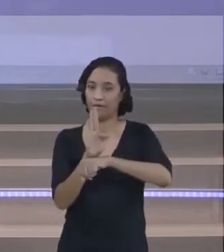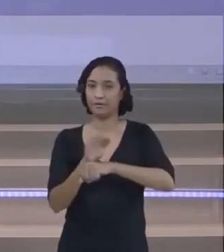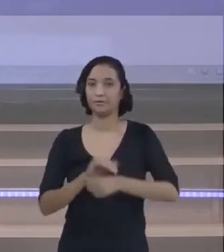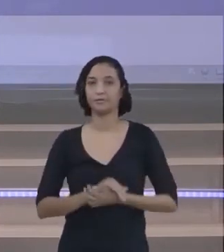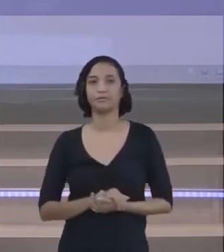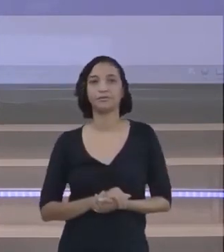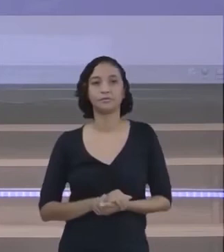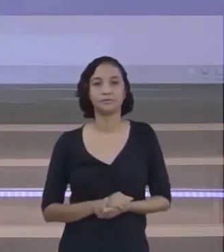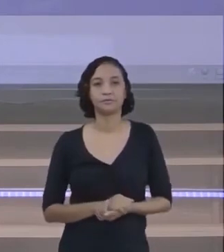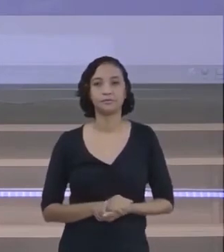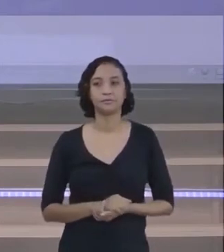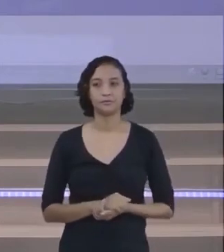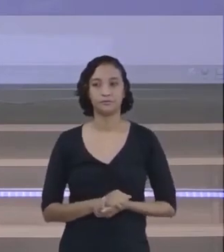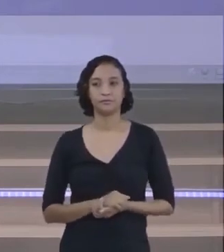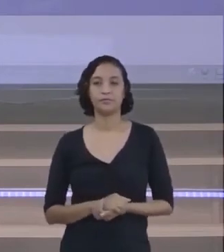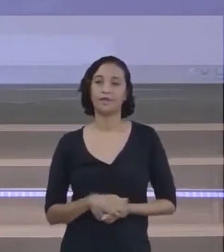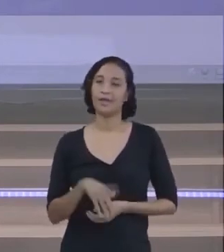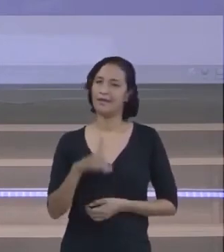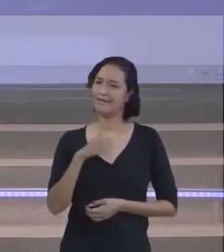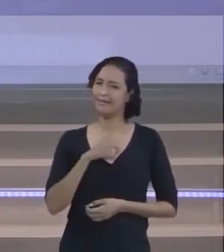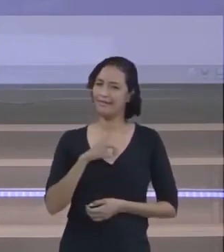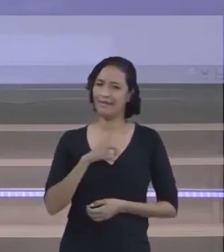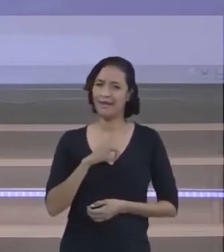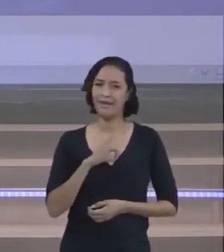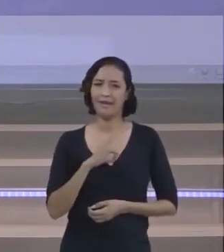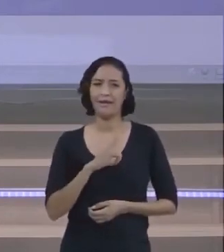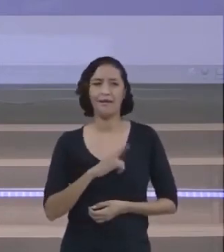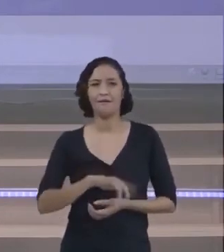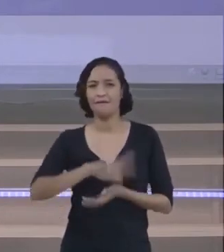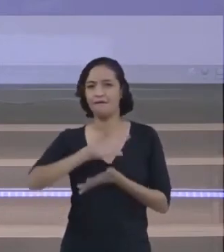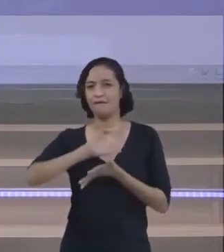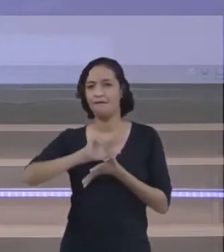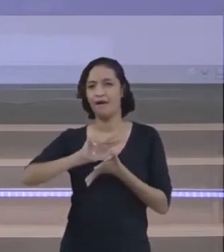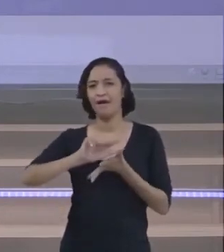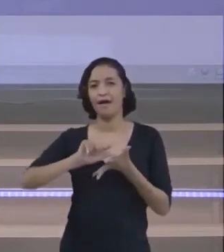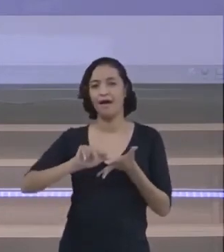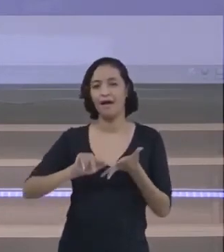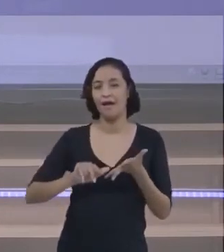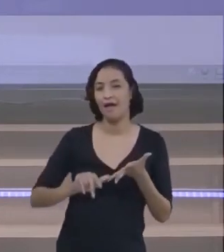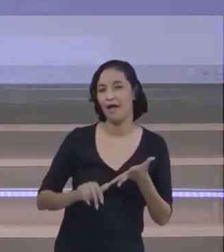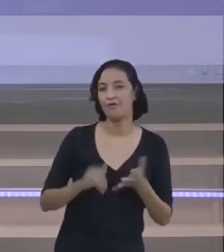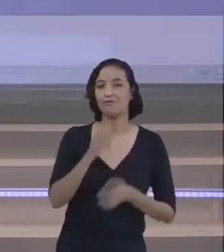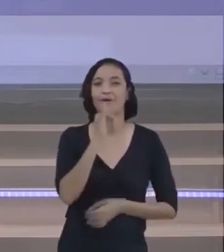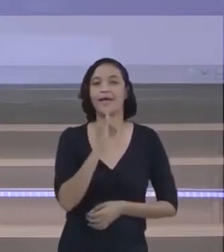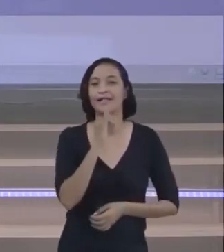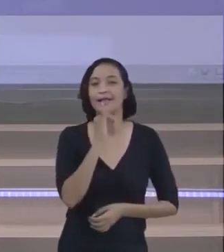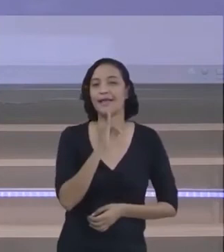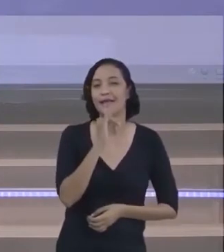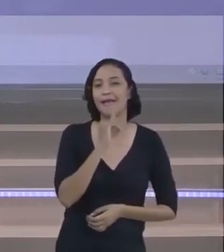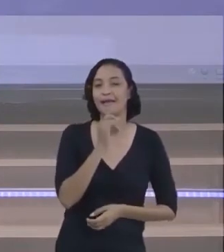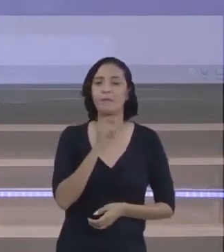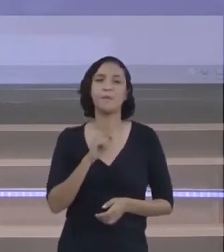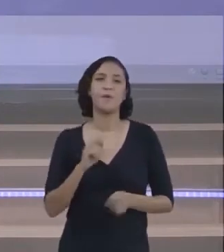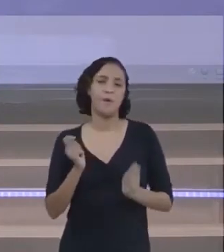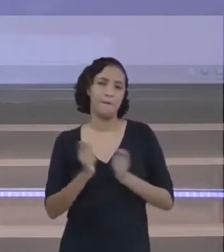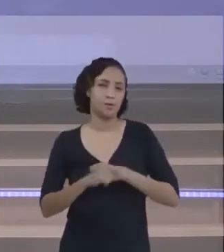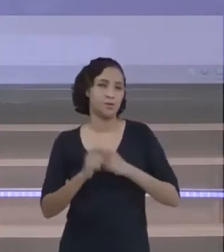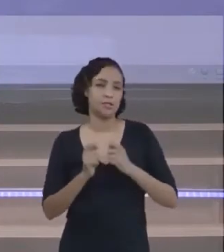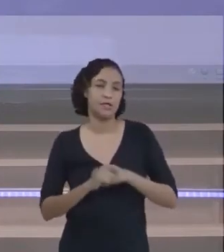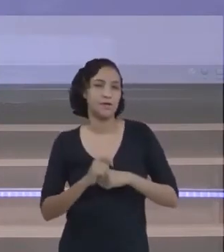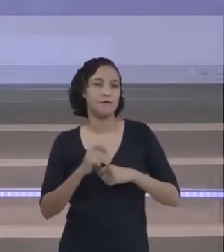E nós temos muitos, podemos ficar muito tempo falando de tudo que pode ser